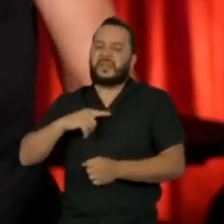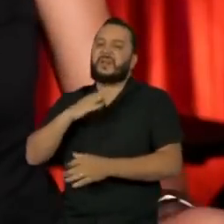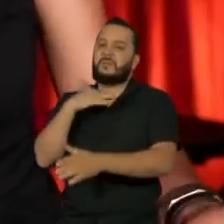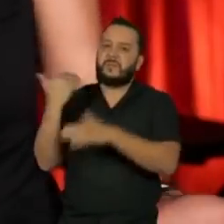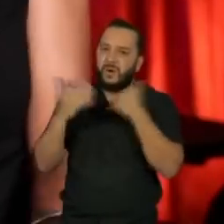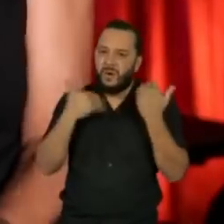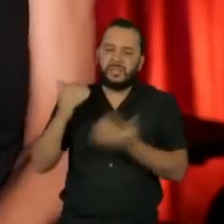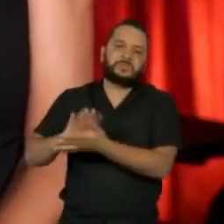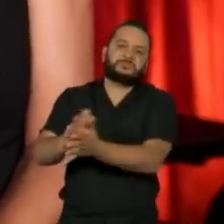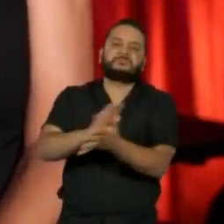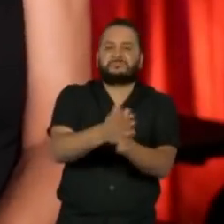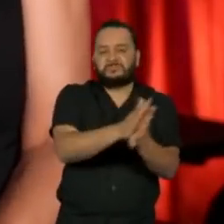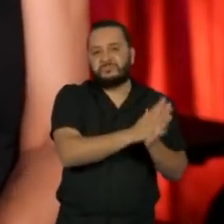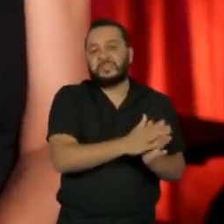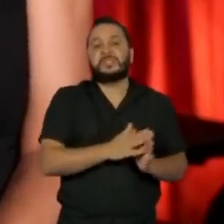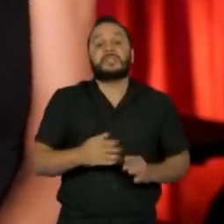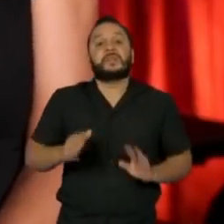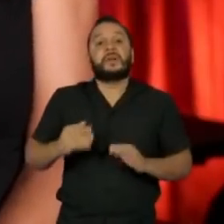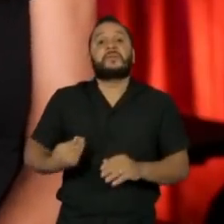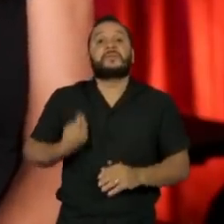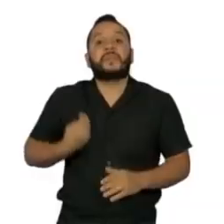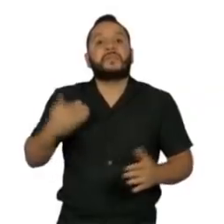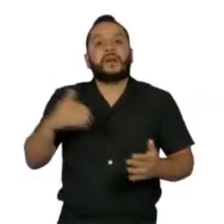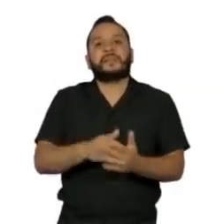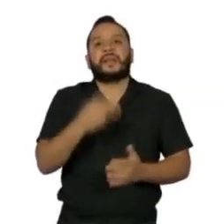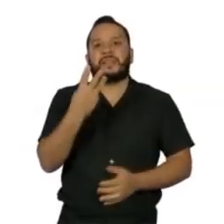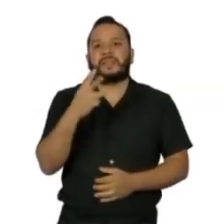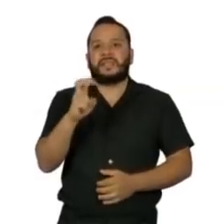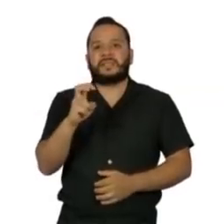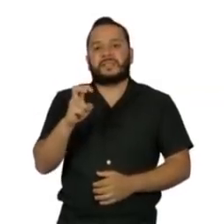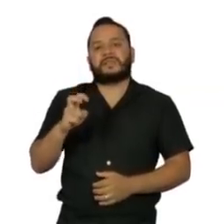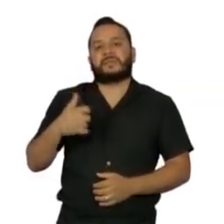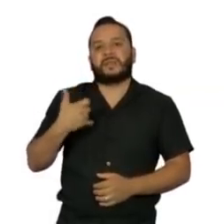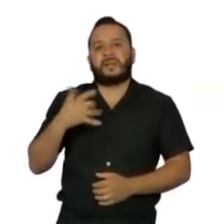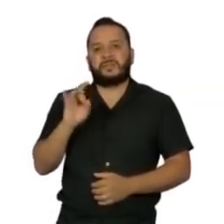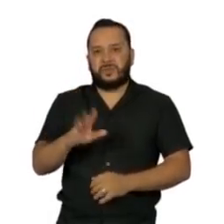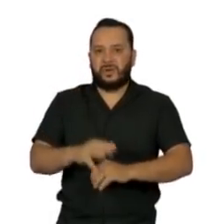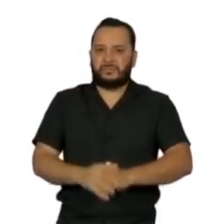e a estimativa de vida é aos 35 anos, né?